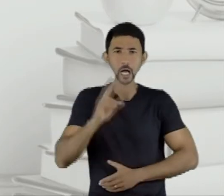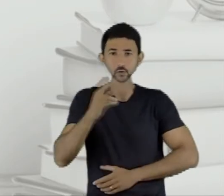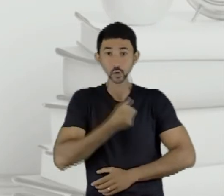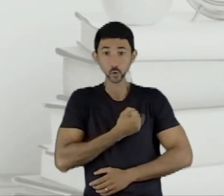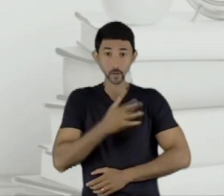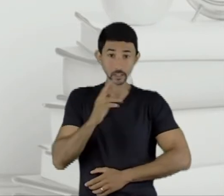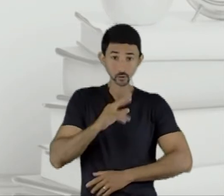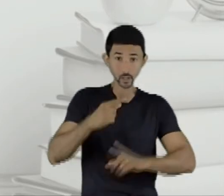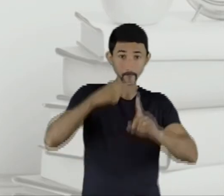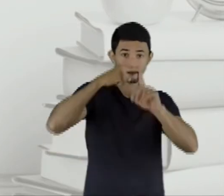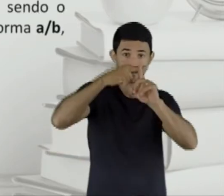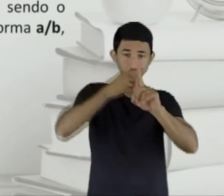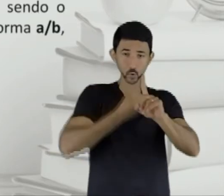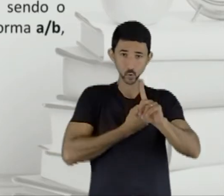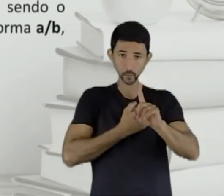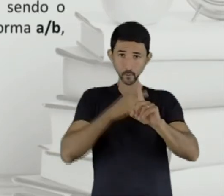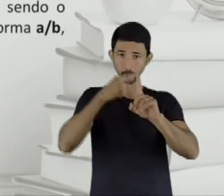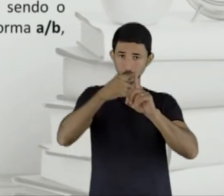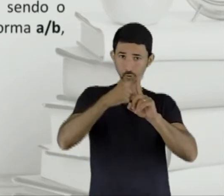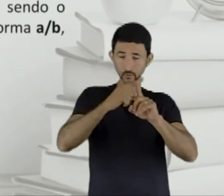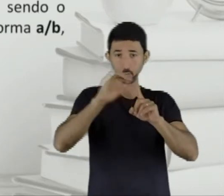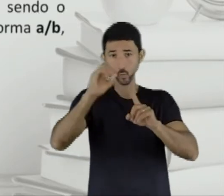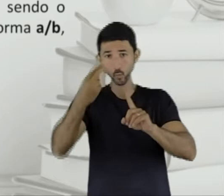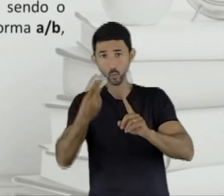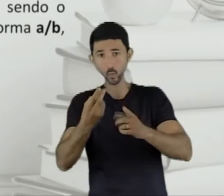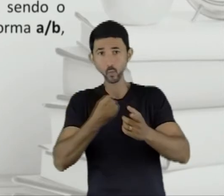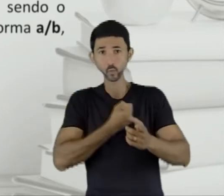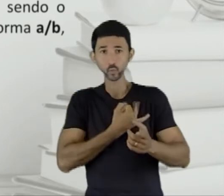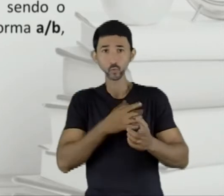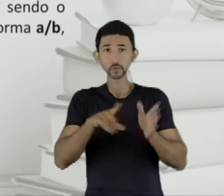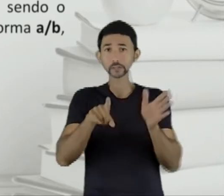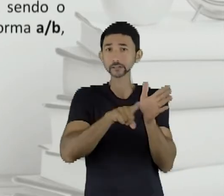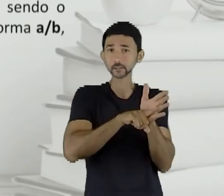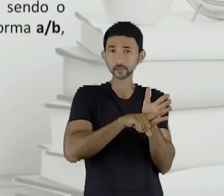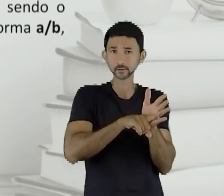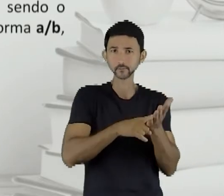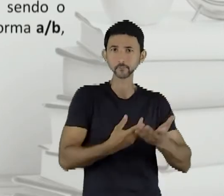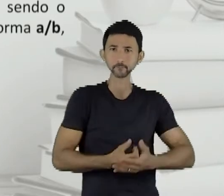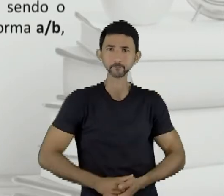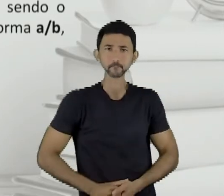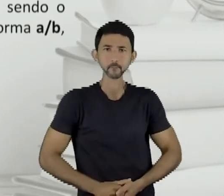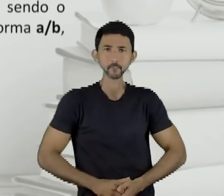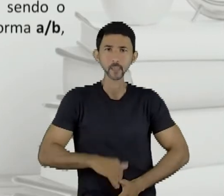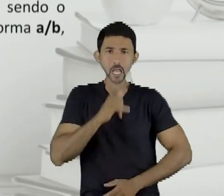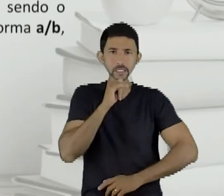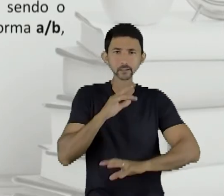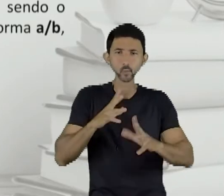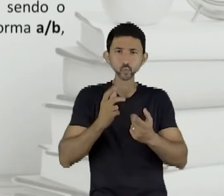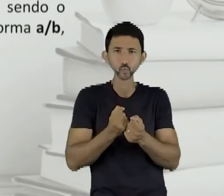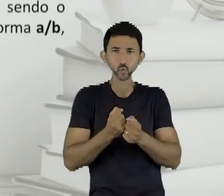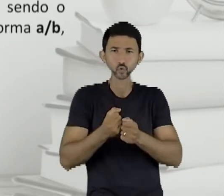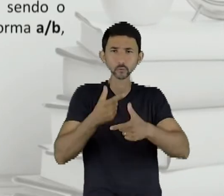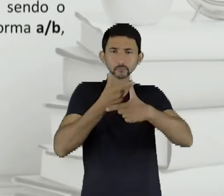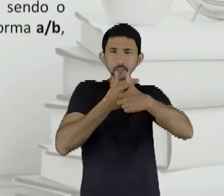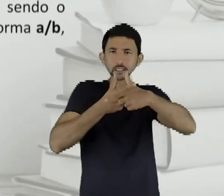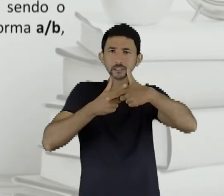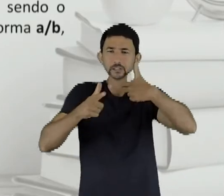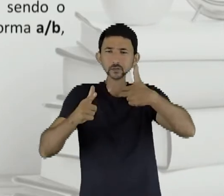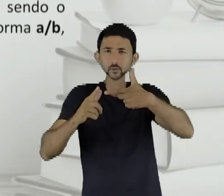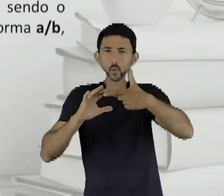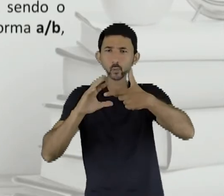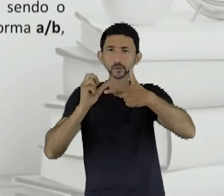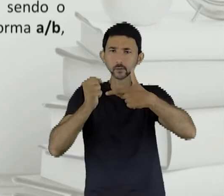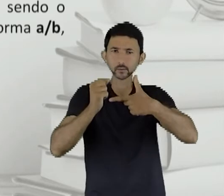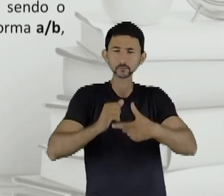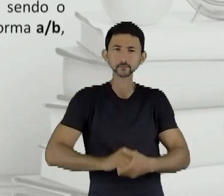ser positivos ou negativos. Todo número racional é o resultado de uma divisão de números